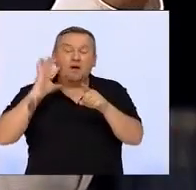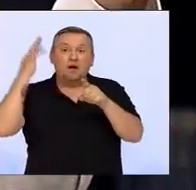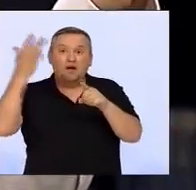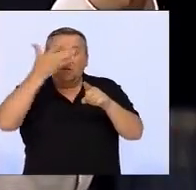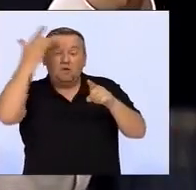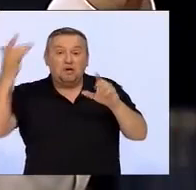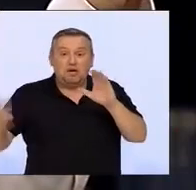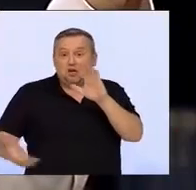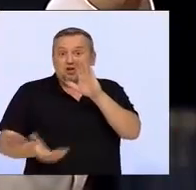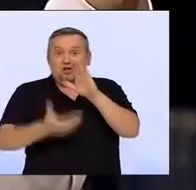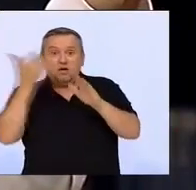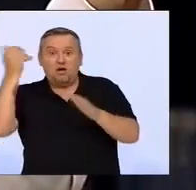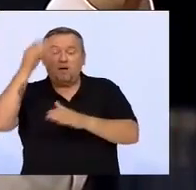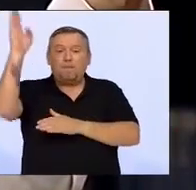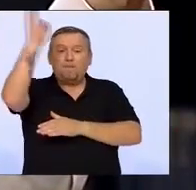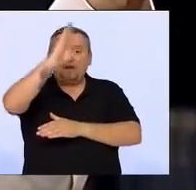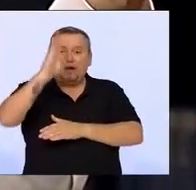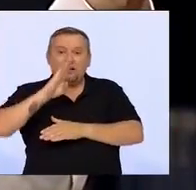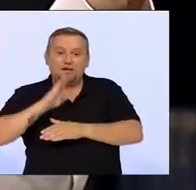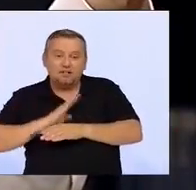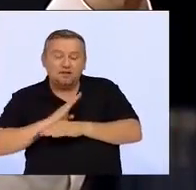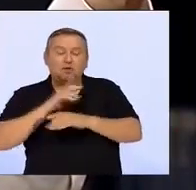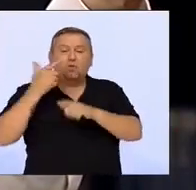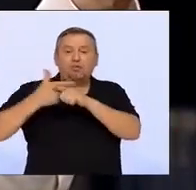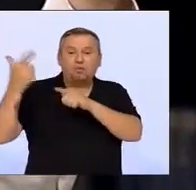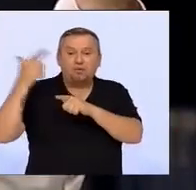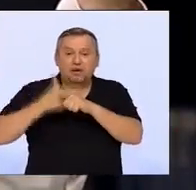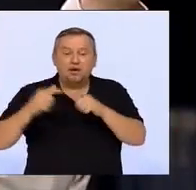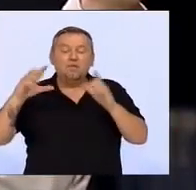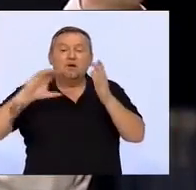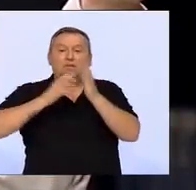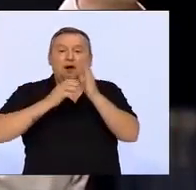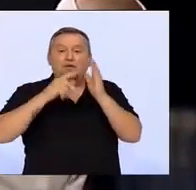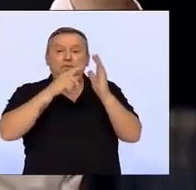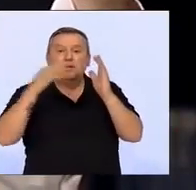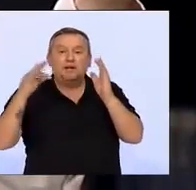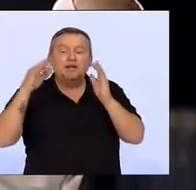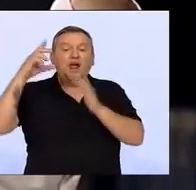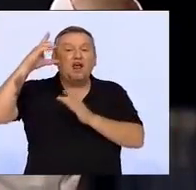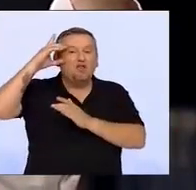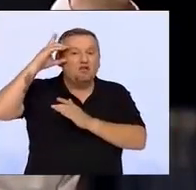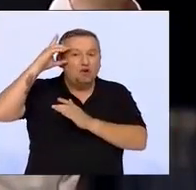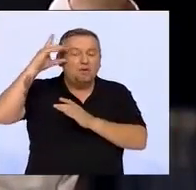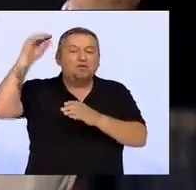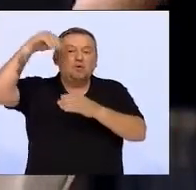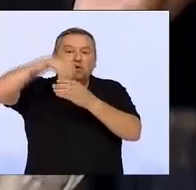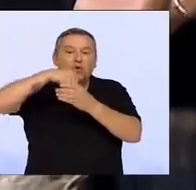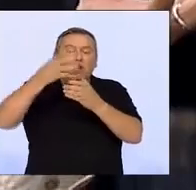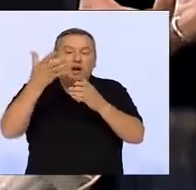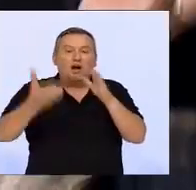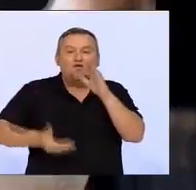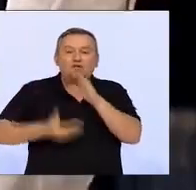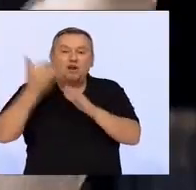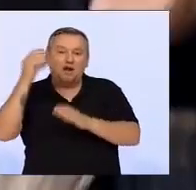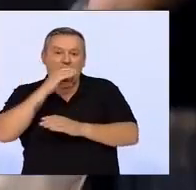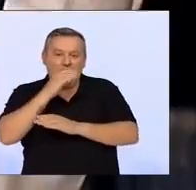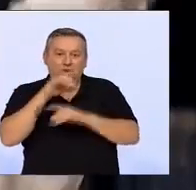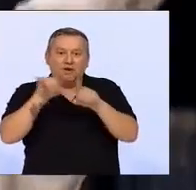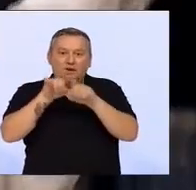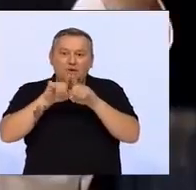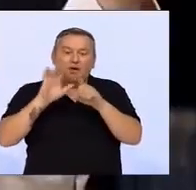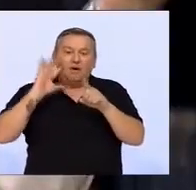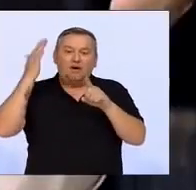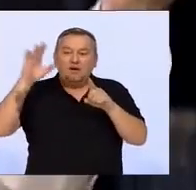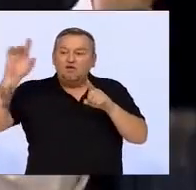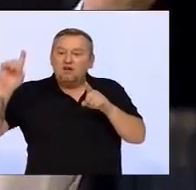tirar o Brasil da crise que o PT, a Dilma e o Temer criaram, e a maior crise da modernidade brasileira, levam aqui na